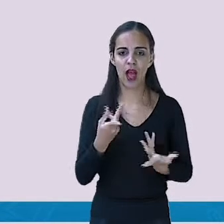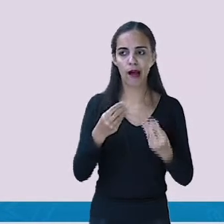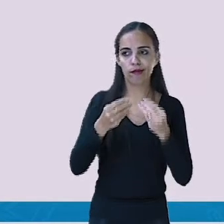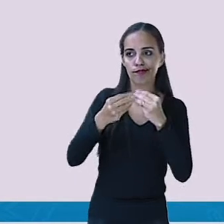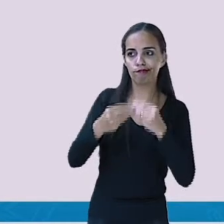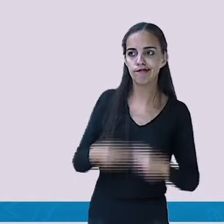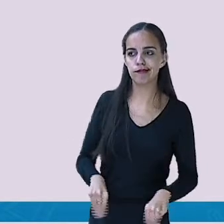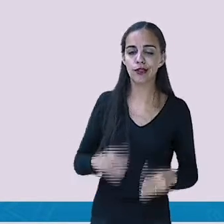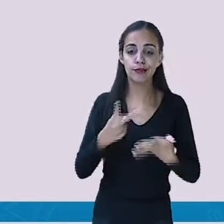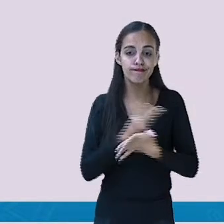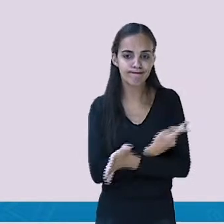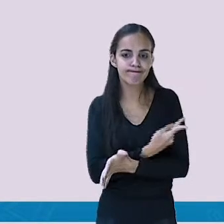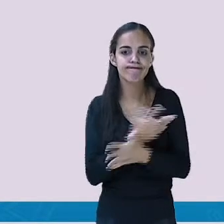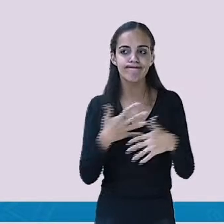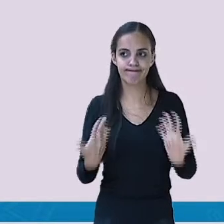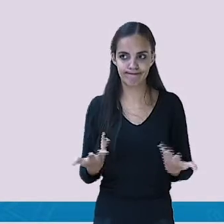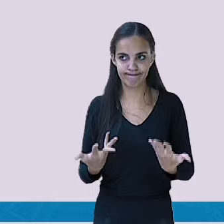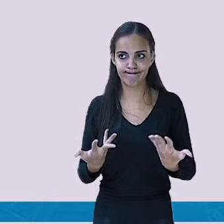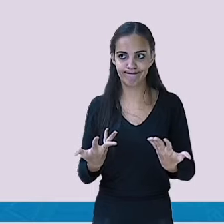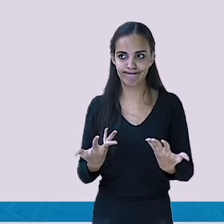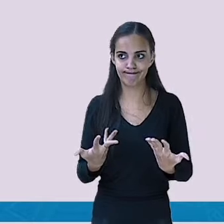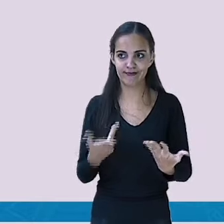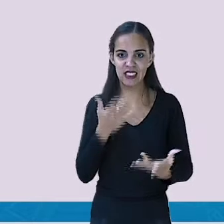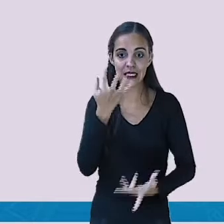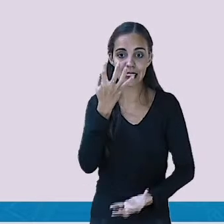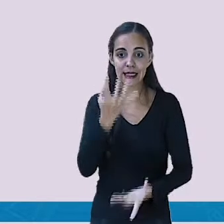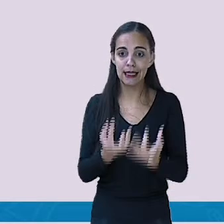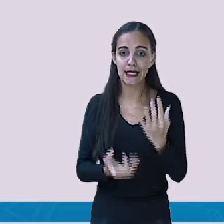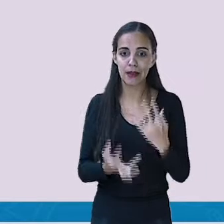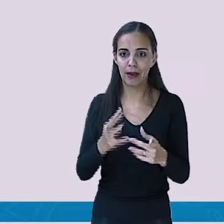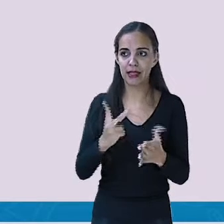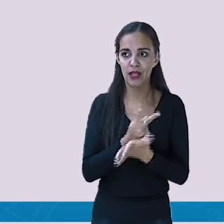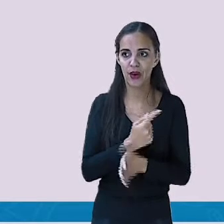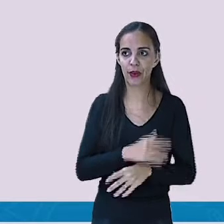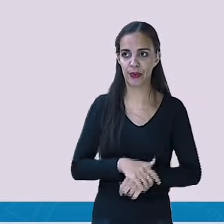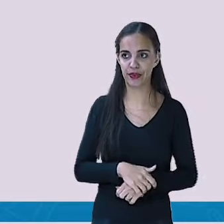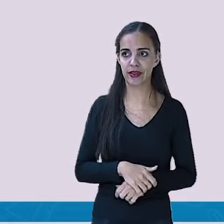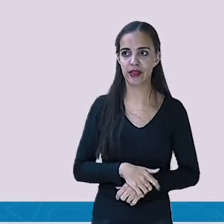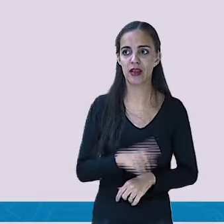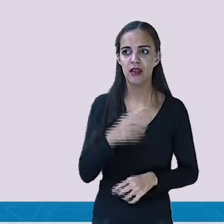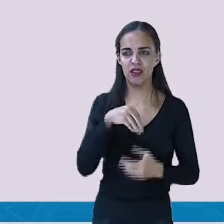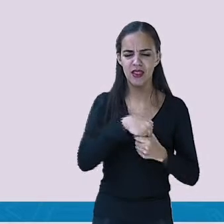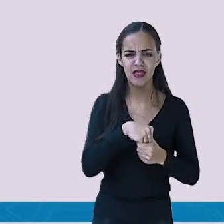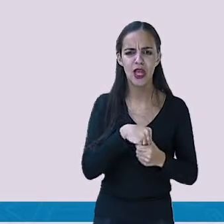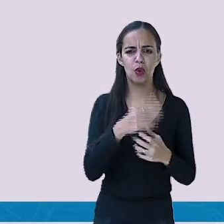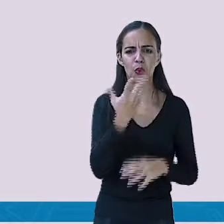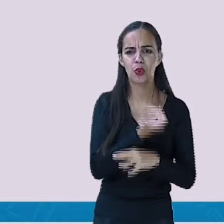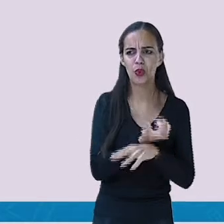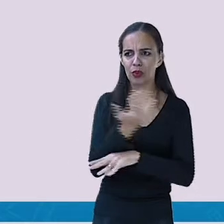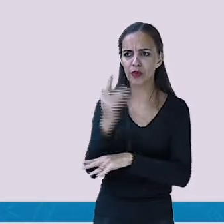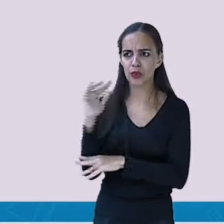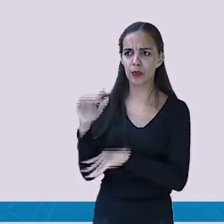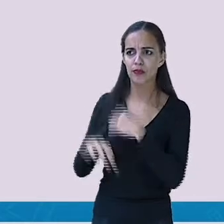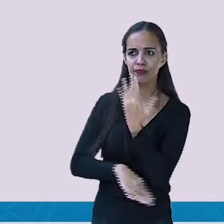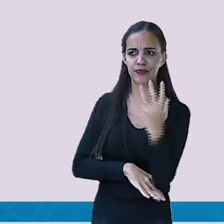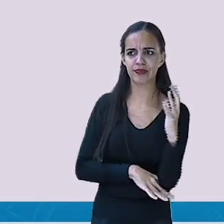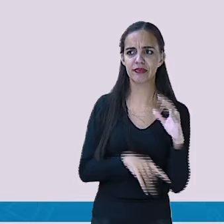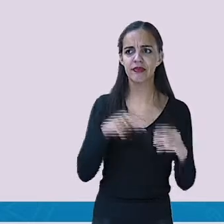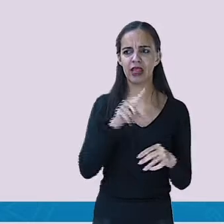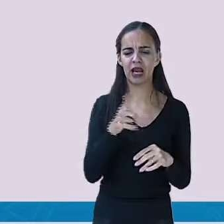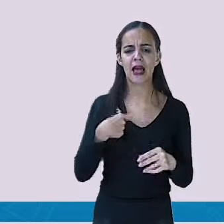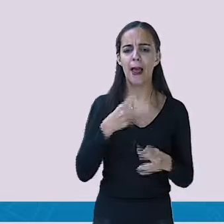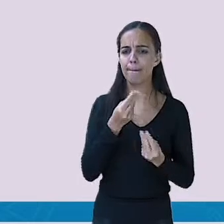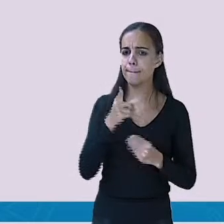prejuízo que o fogo, que a queimada desnecessária, desenfreada,